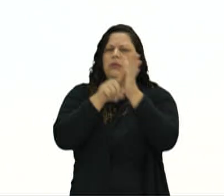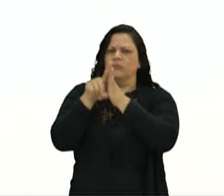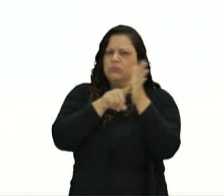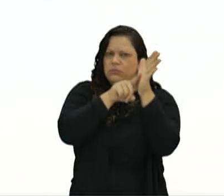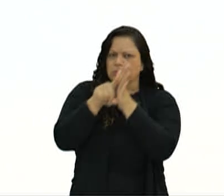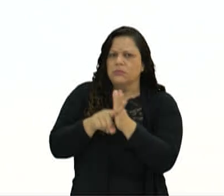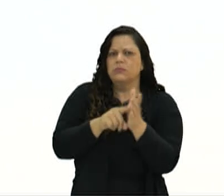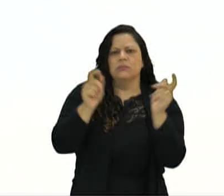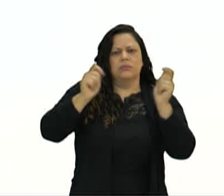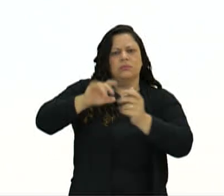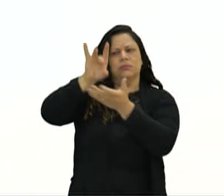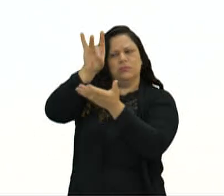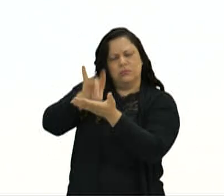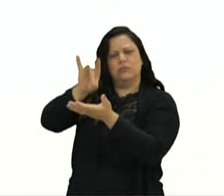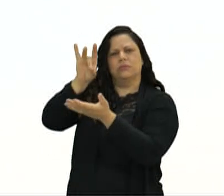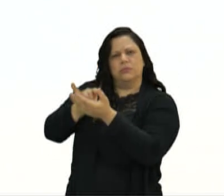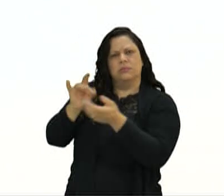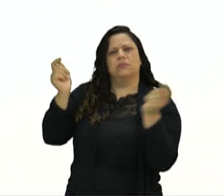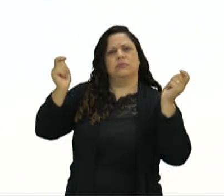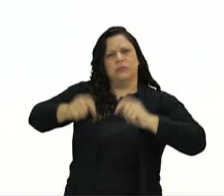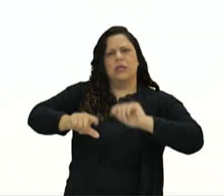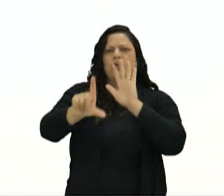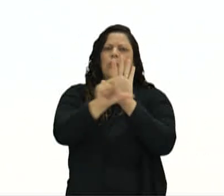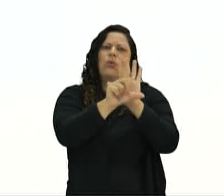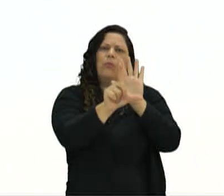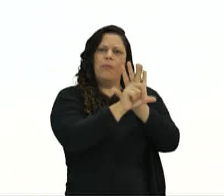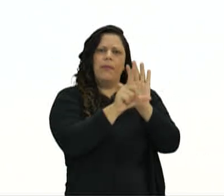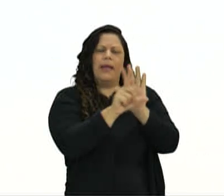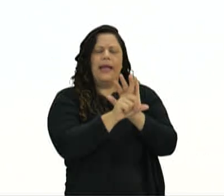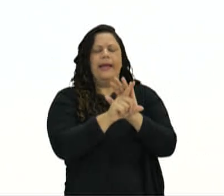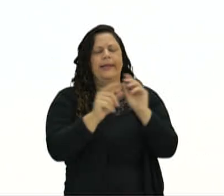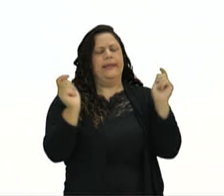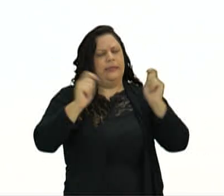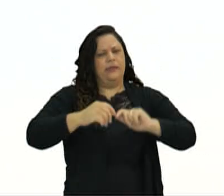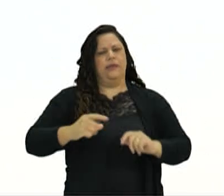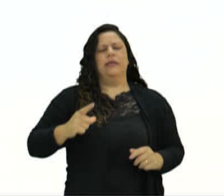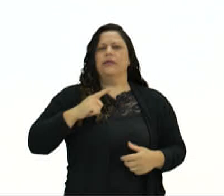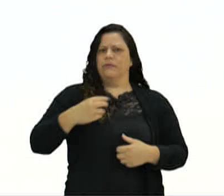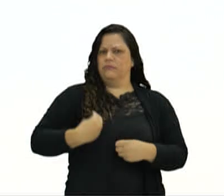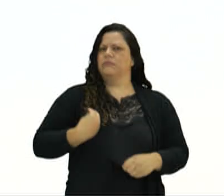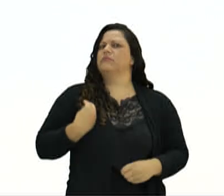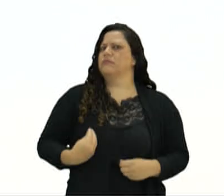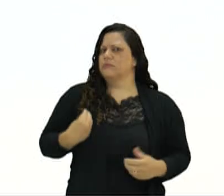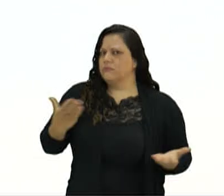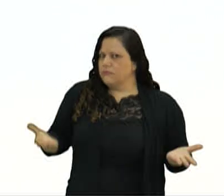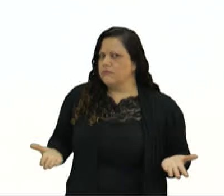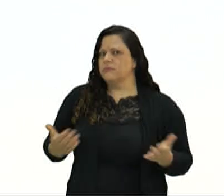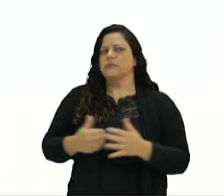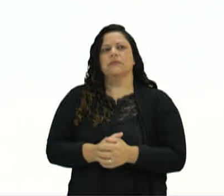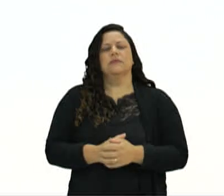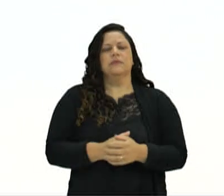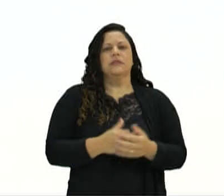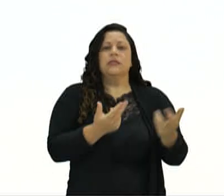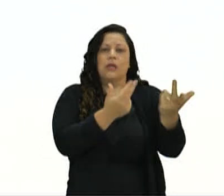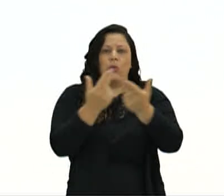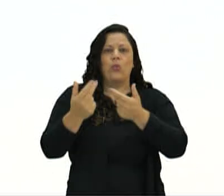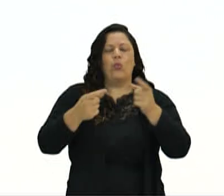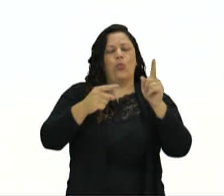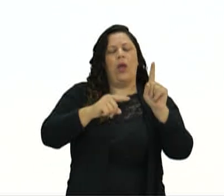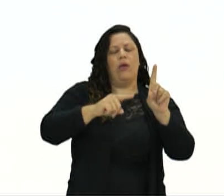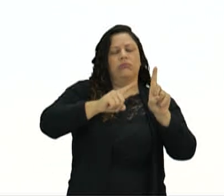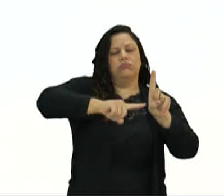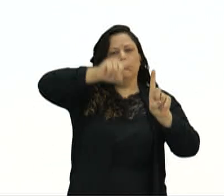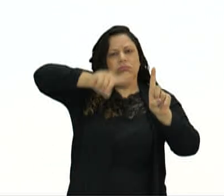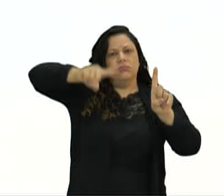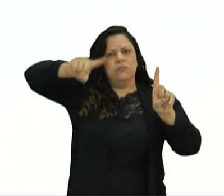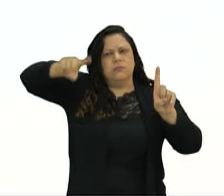científico concreto para que uma lei venha a existir, né? E o mesmo mapa da violência já demonstrou